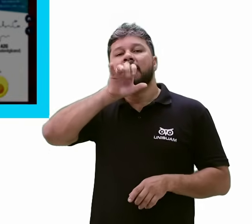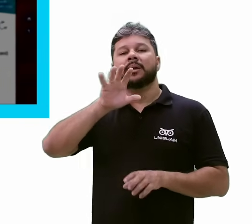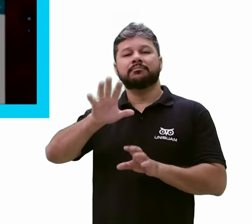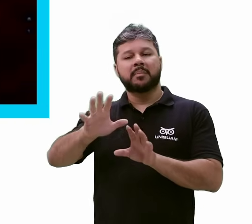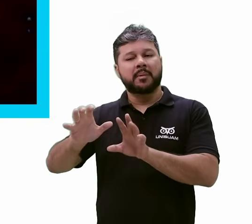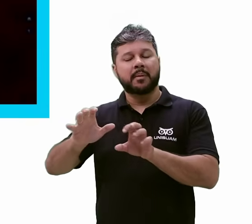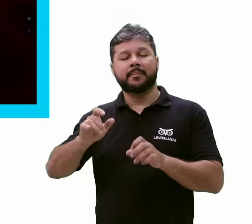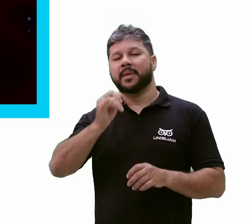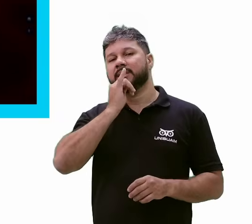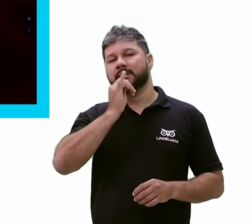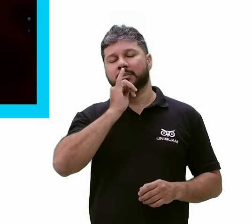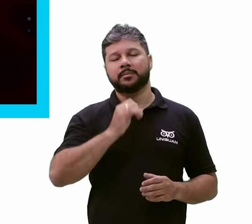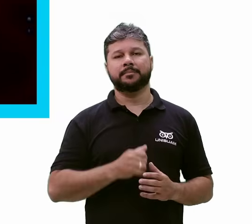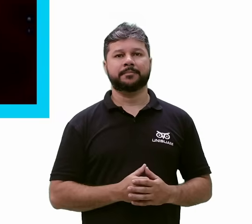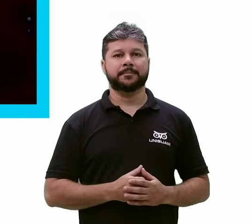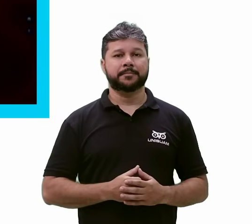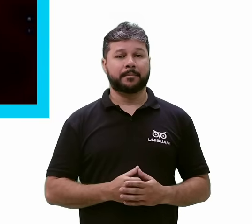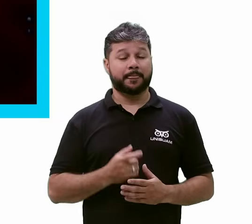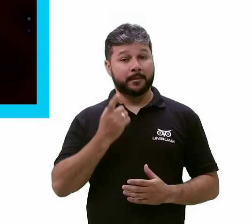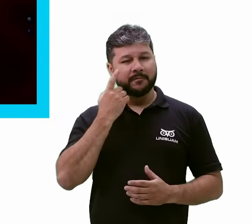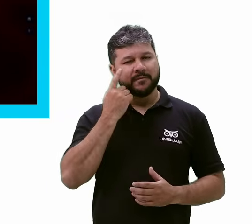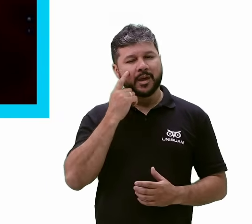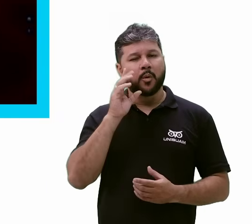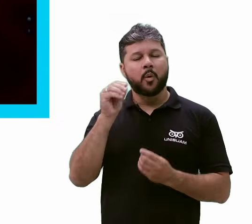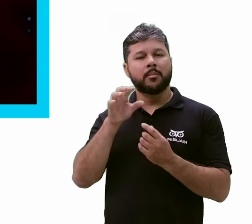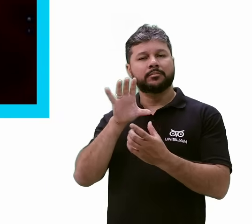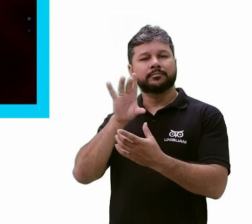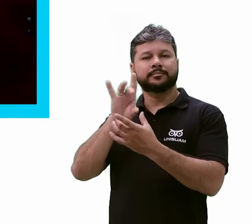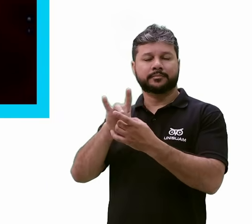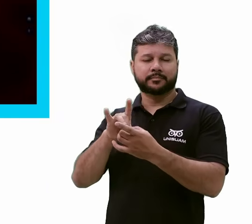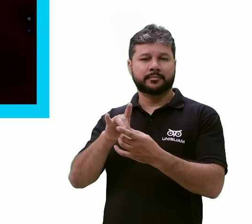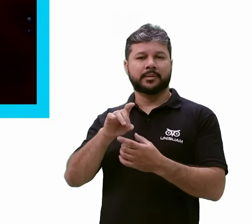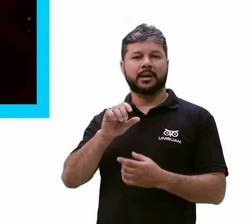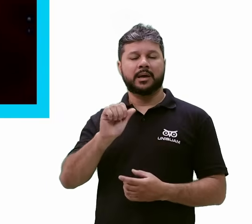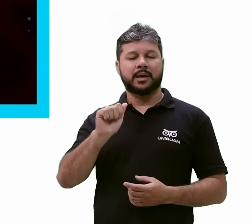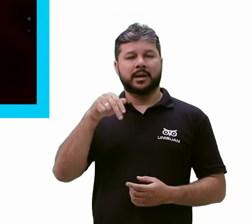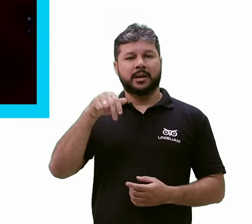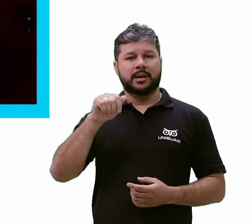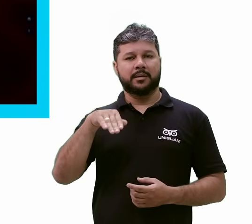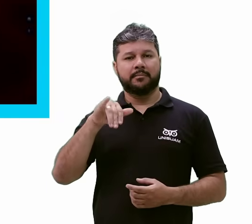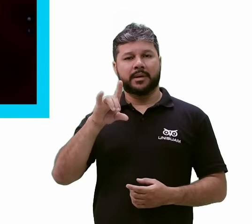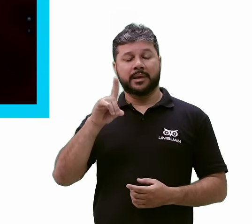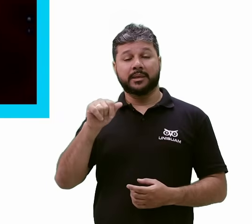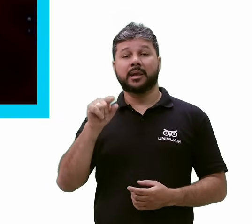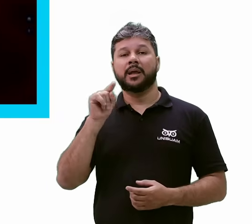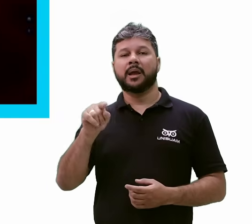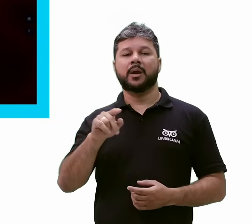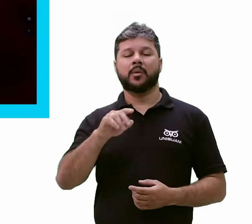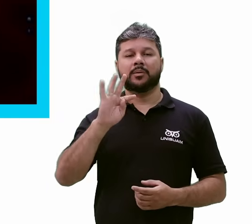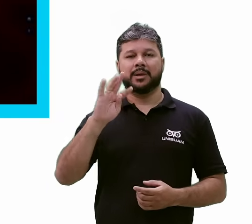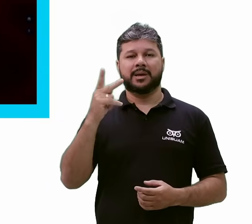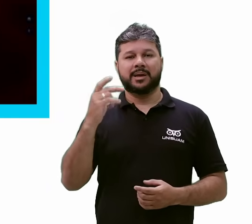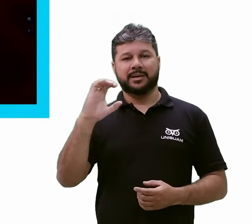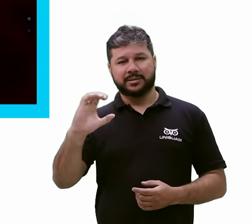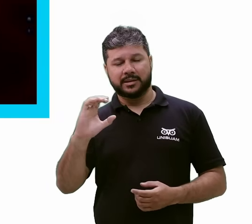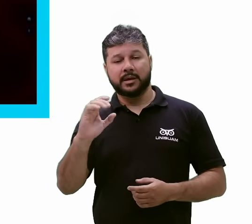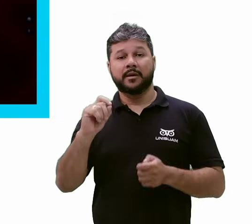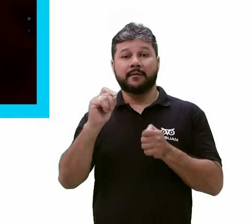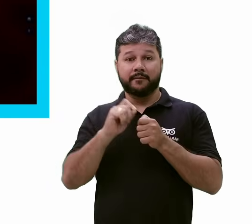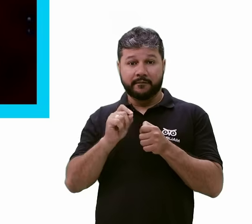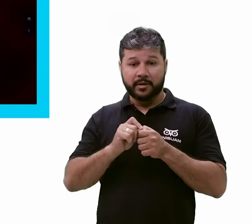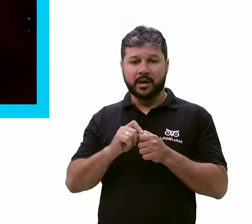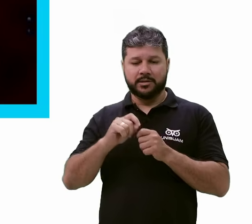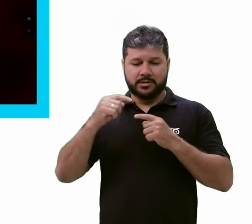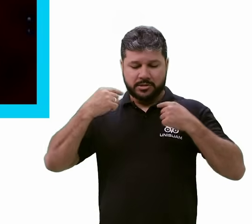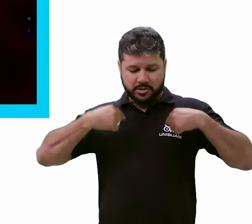animais. Então, aqui para vocês verem essas substâncias, a anandamida, ela é como se fosse o THC que a